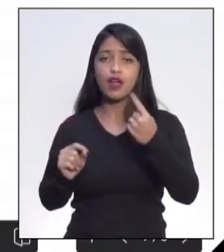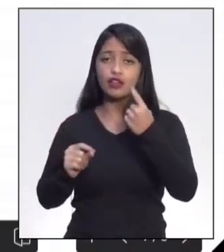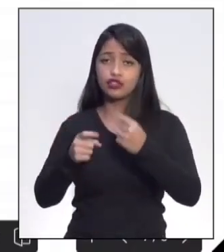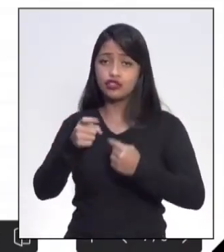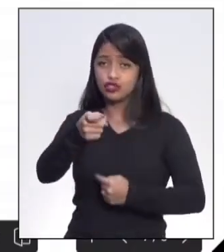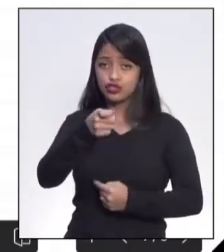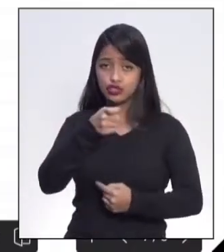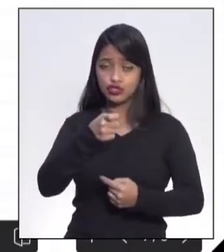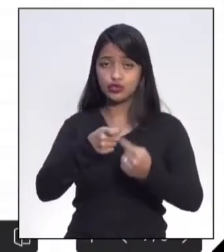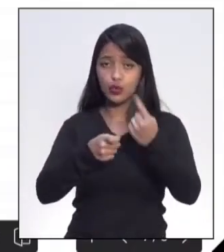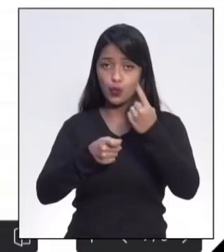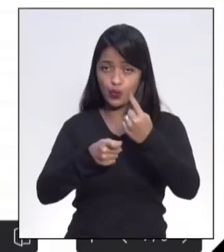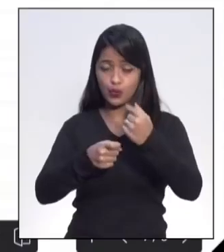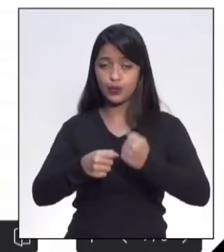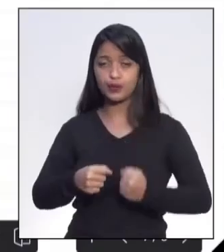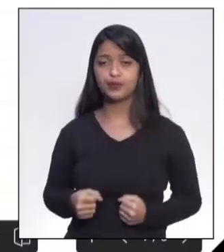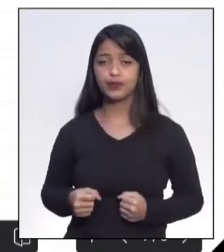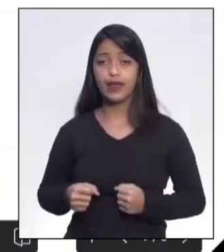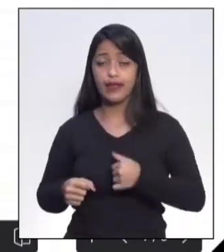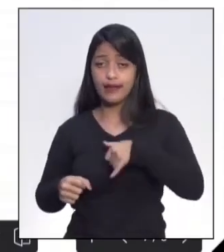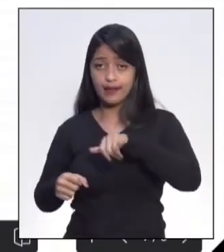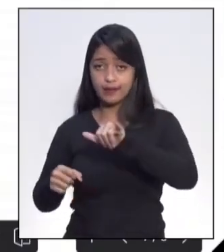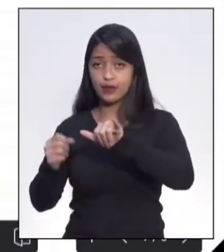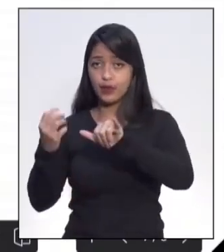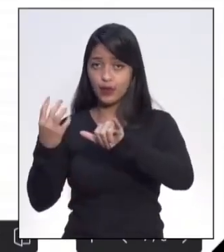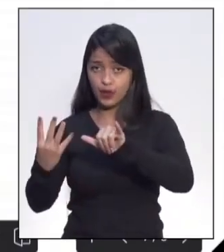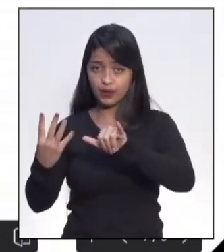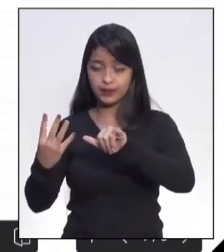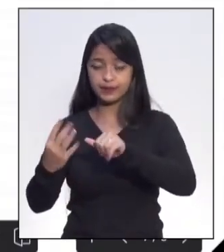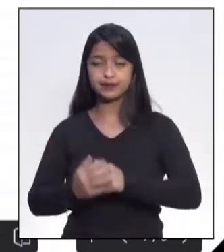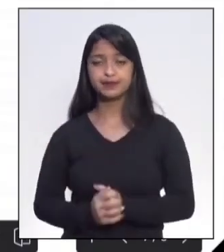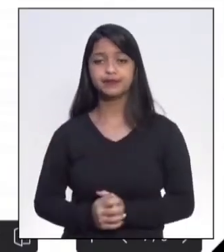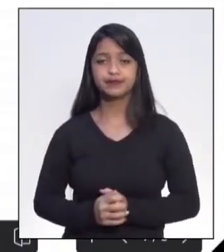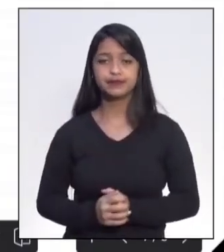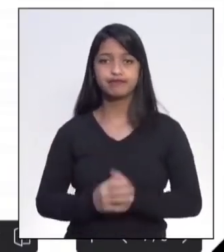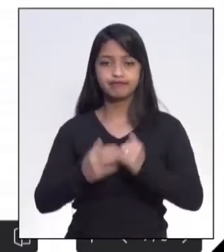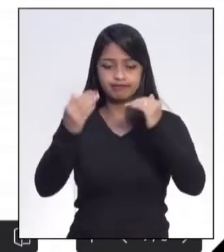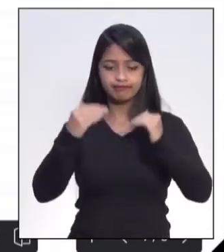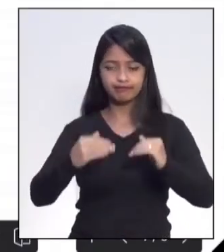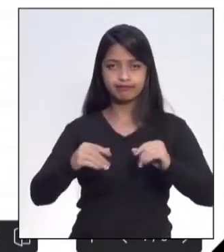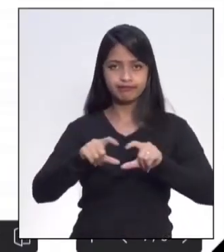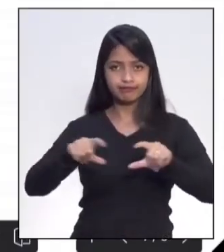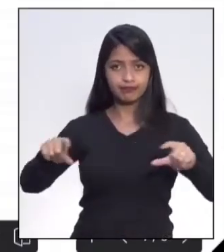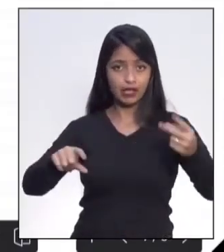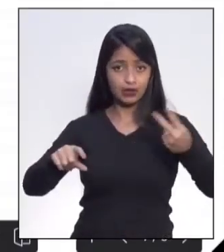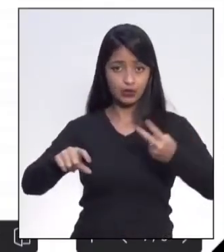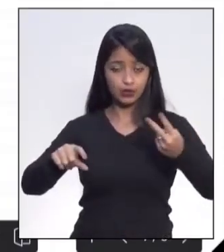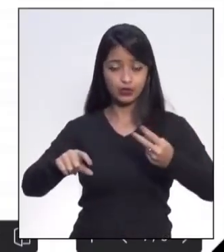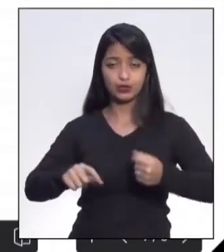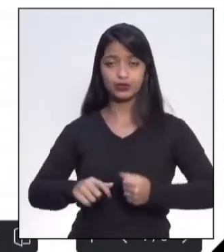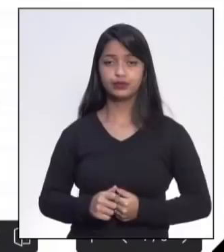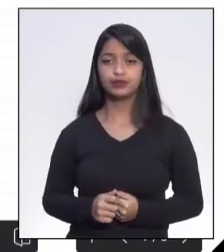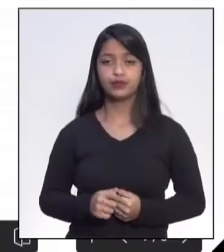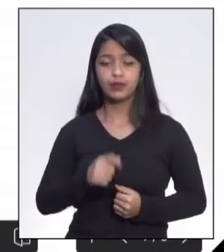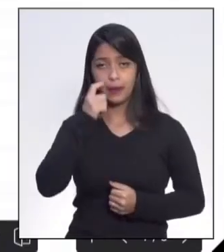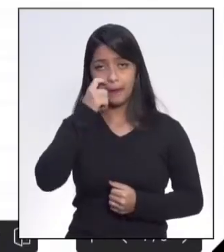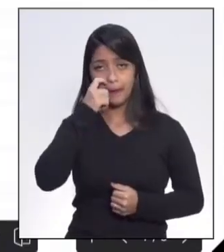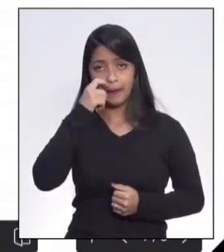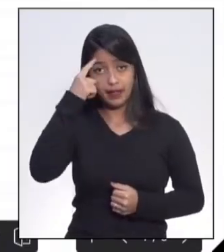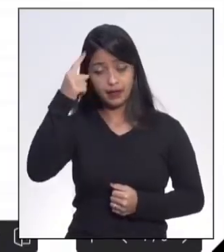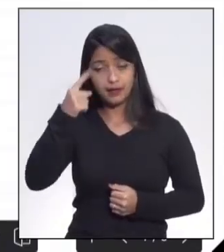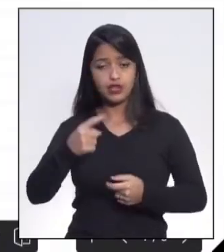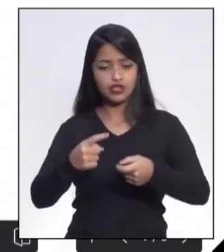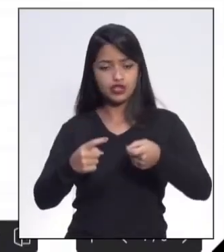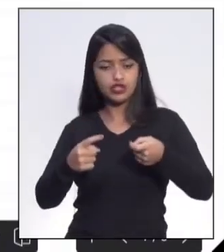com 4 do y. Segundo, estou chamando de x, atribuindo um valor a